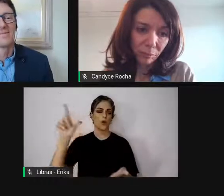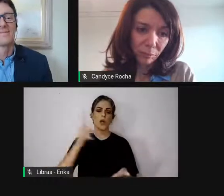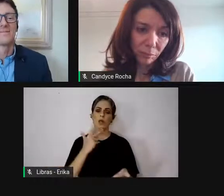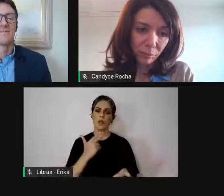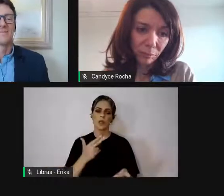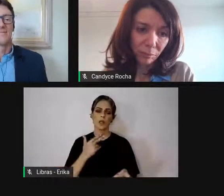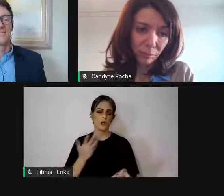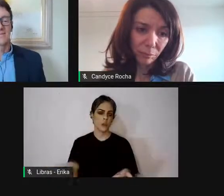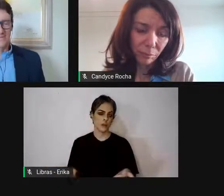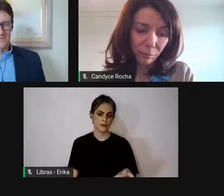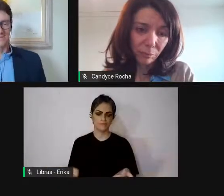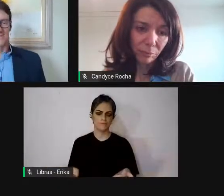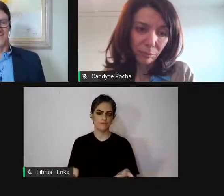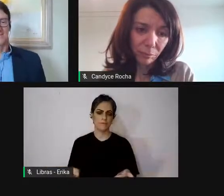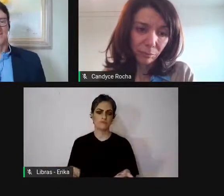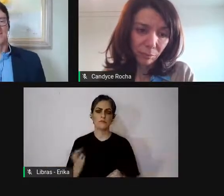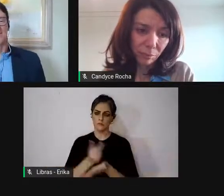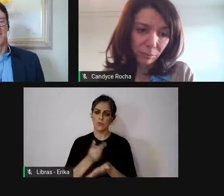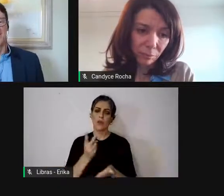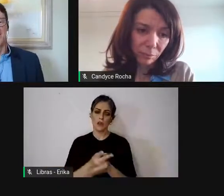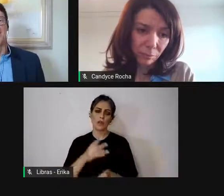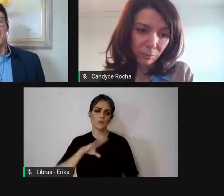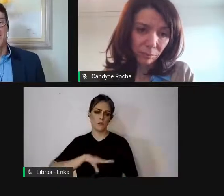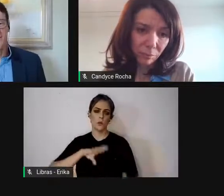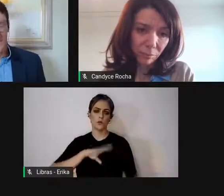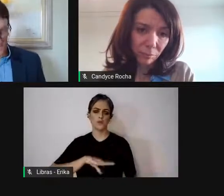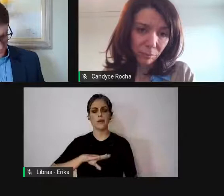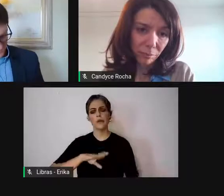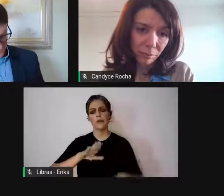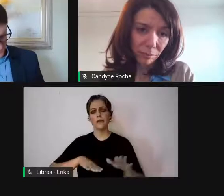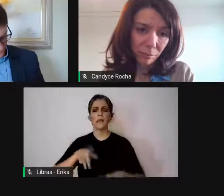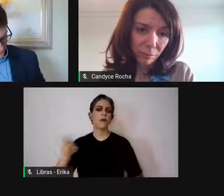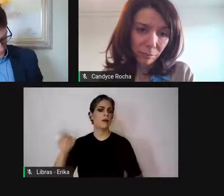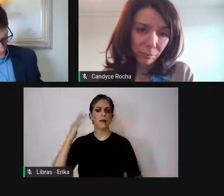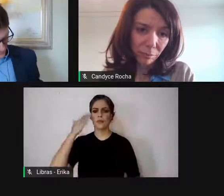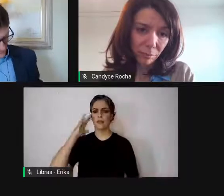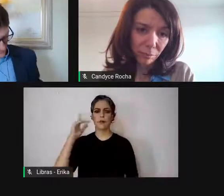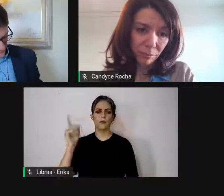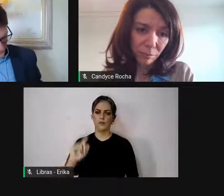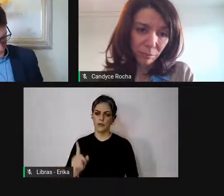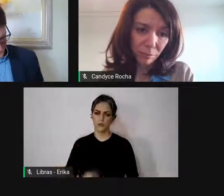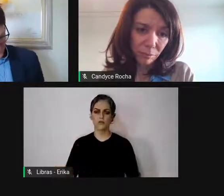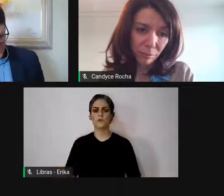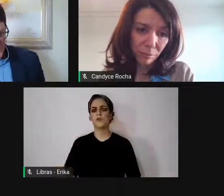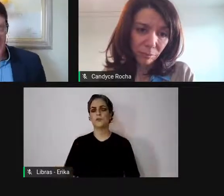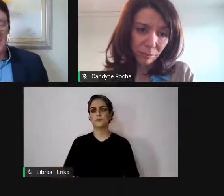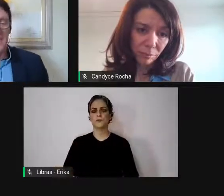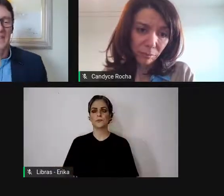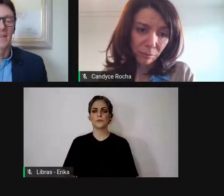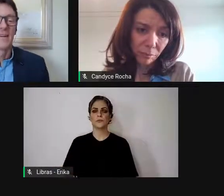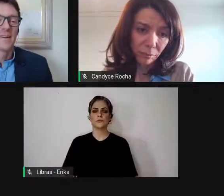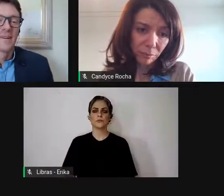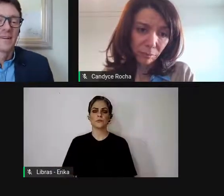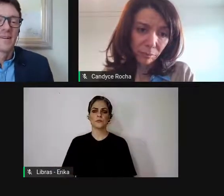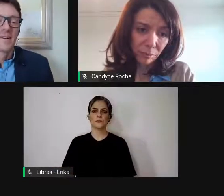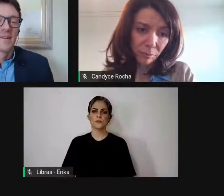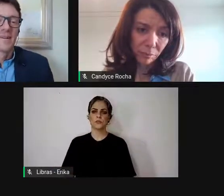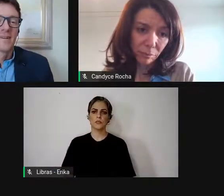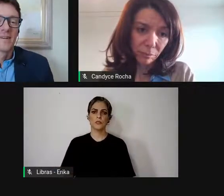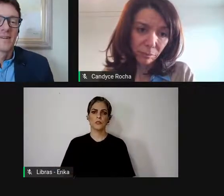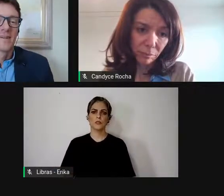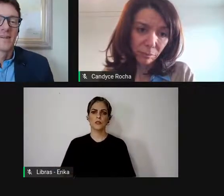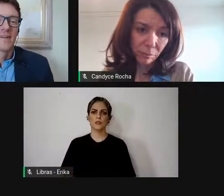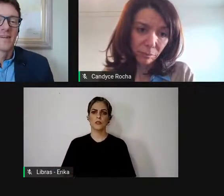mas que elas não entendem normalmente, né? Então, isso aí abre também,